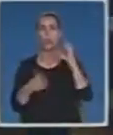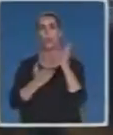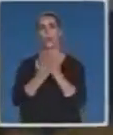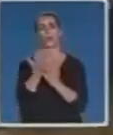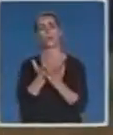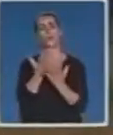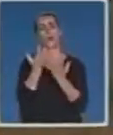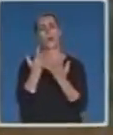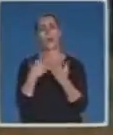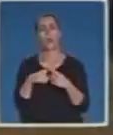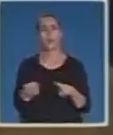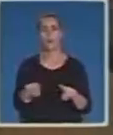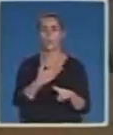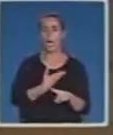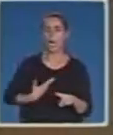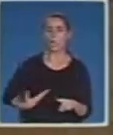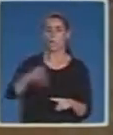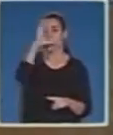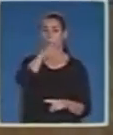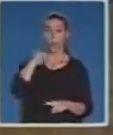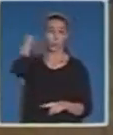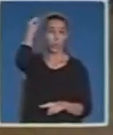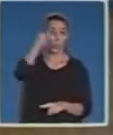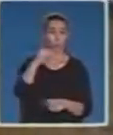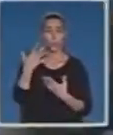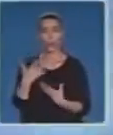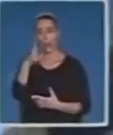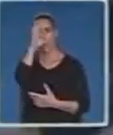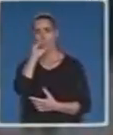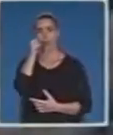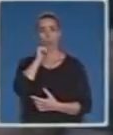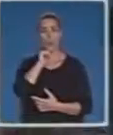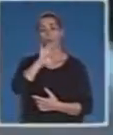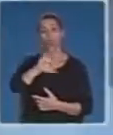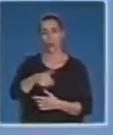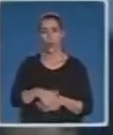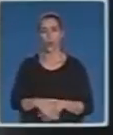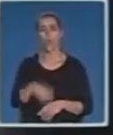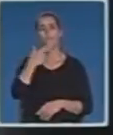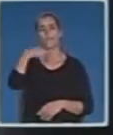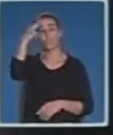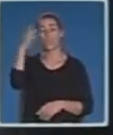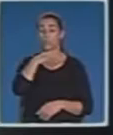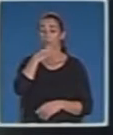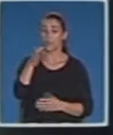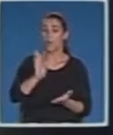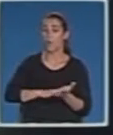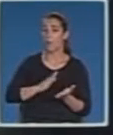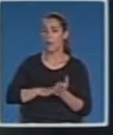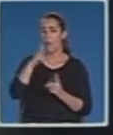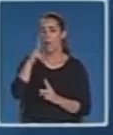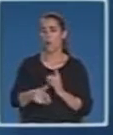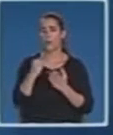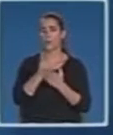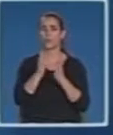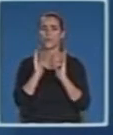realçar as diferenças entre o anterior Governo da República e o Governo Regional. Vasco Cordeiro diz que os Açores provaram que não era preciso cortar nos apoios. Temos